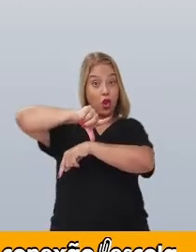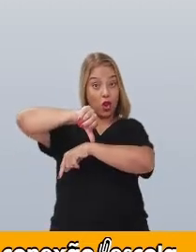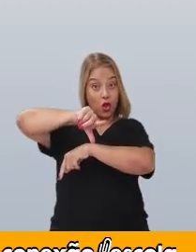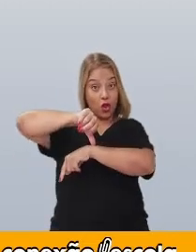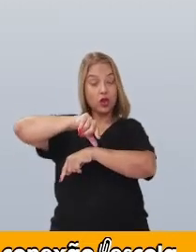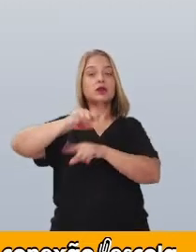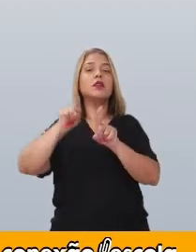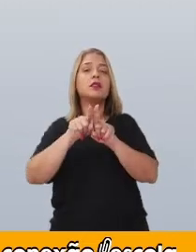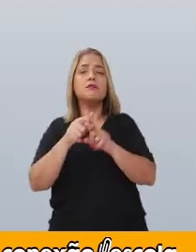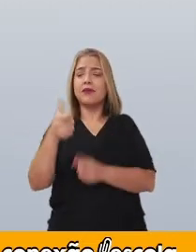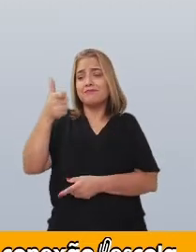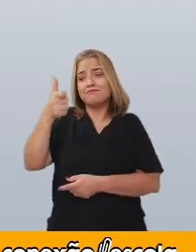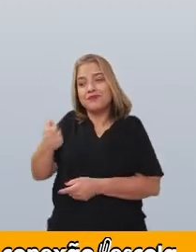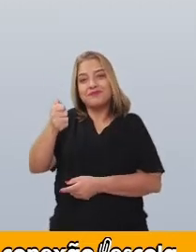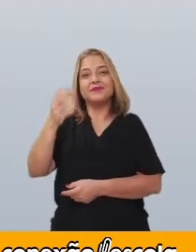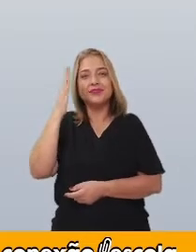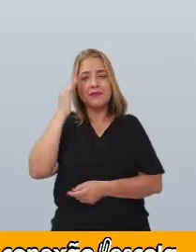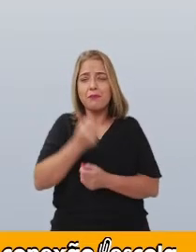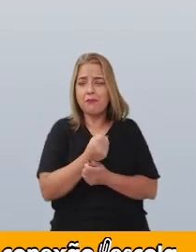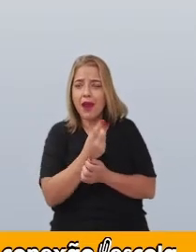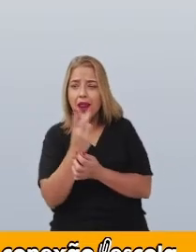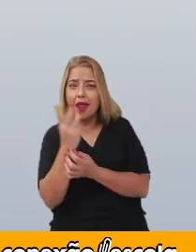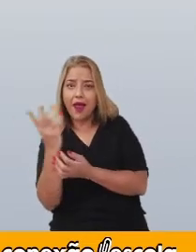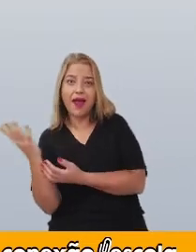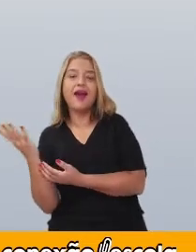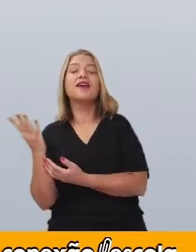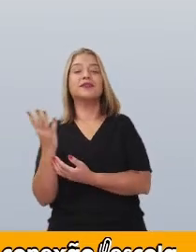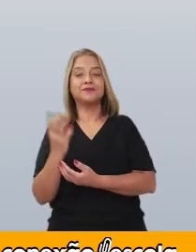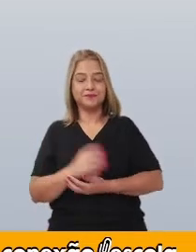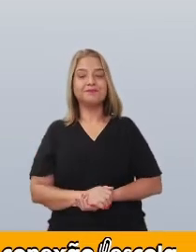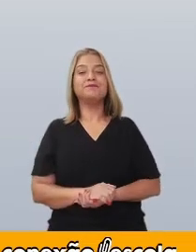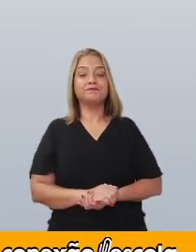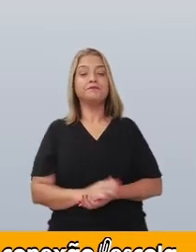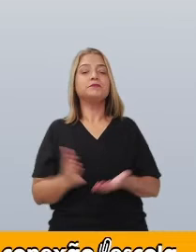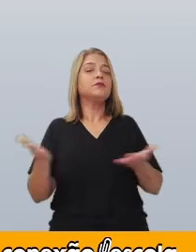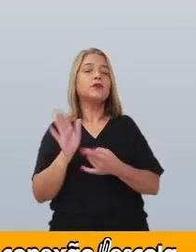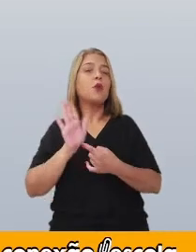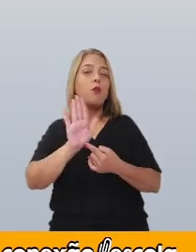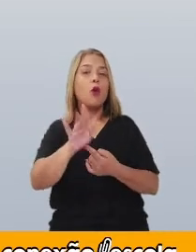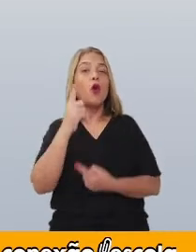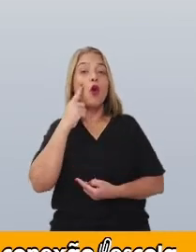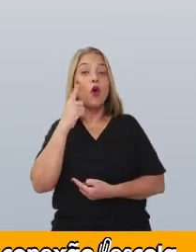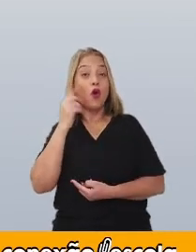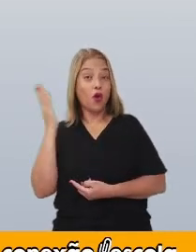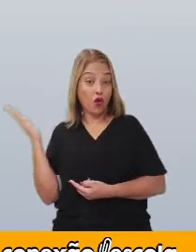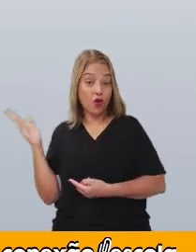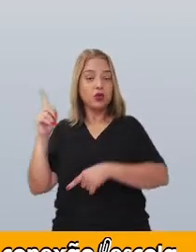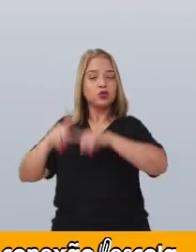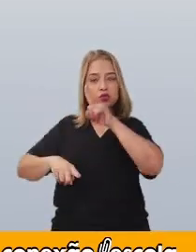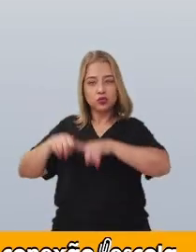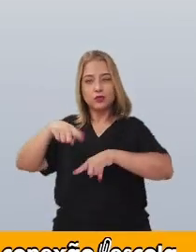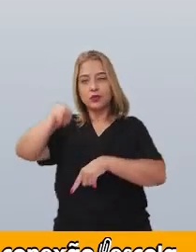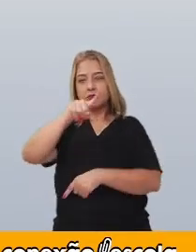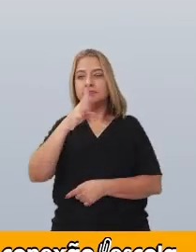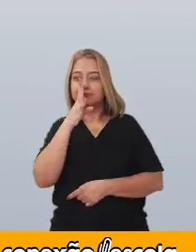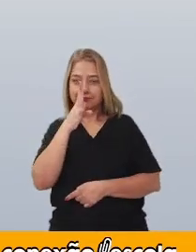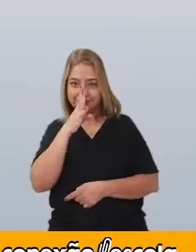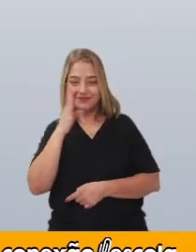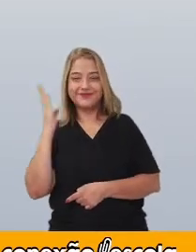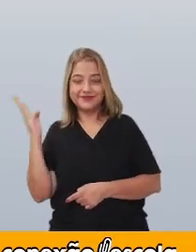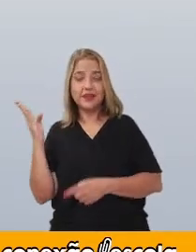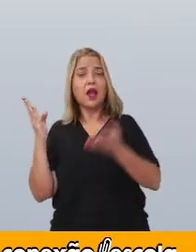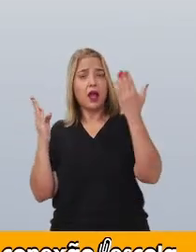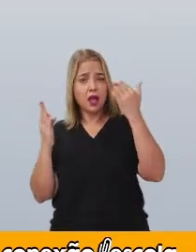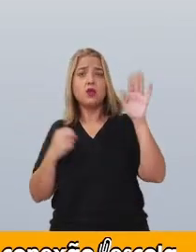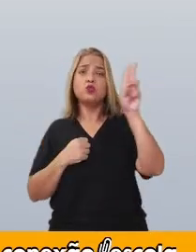o cronômetro. E aí eu trouxe para vocês esses instrumentos que eram usados e